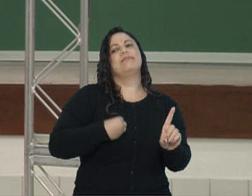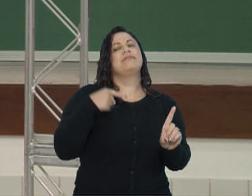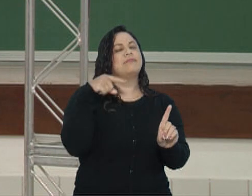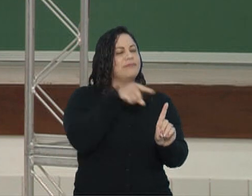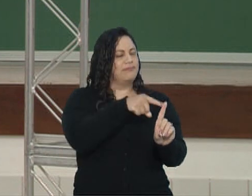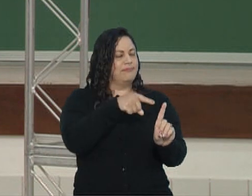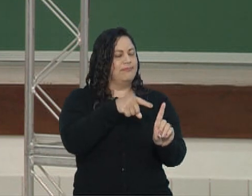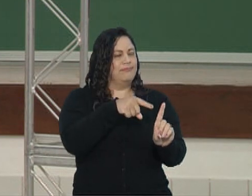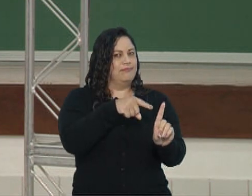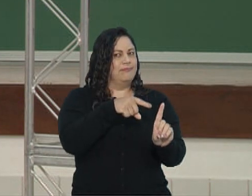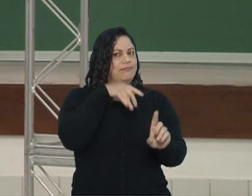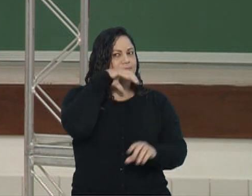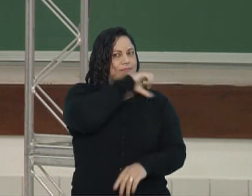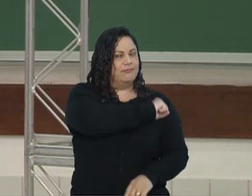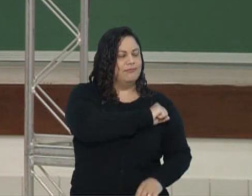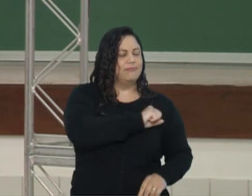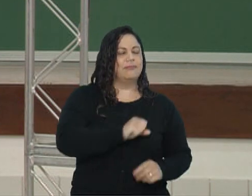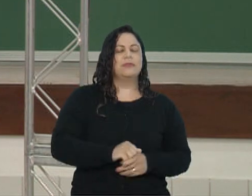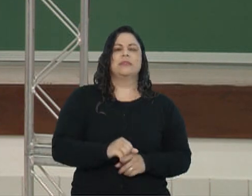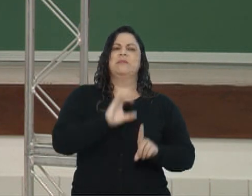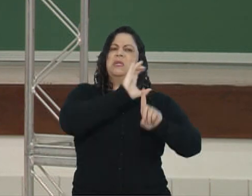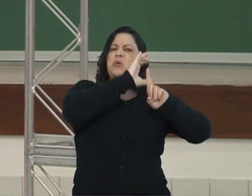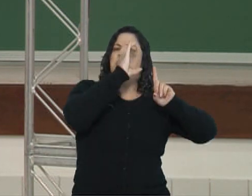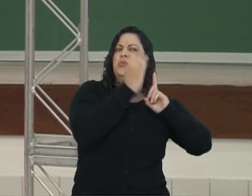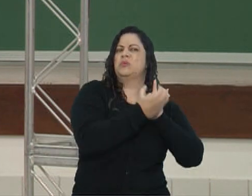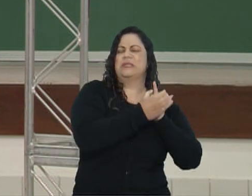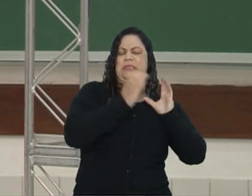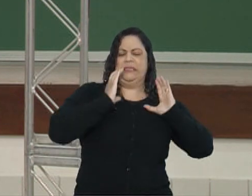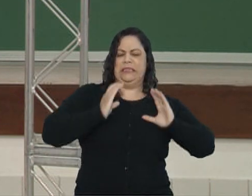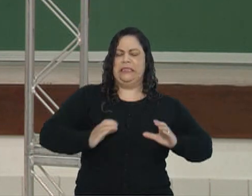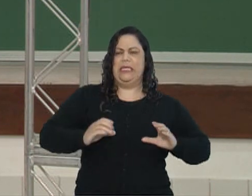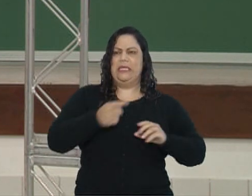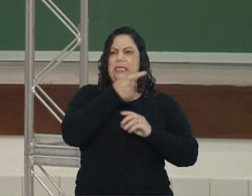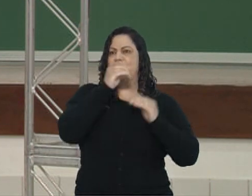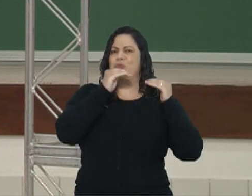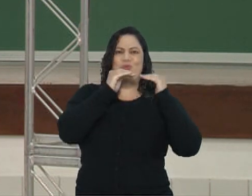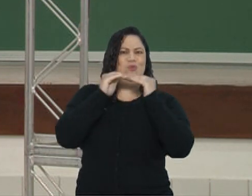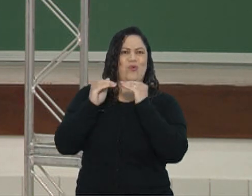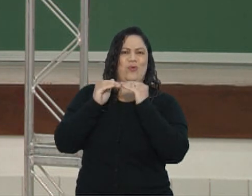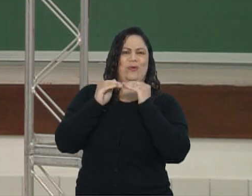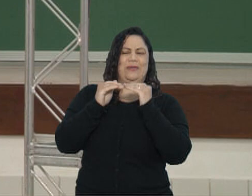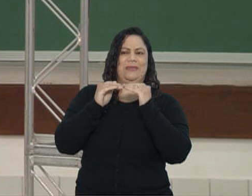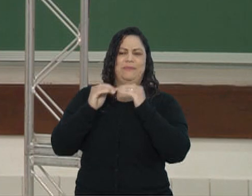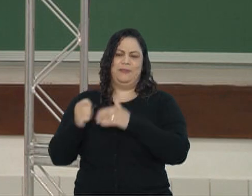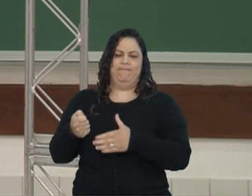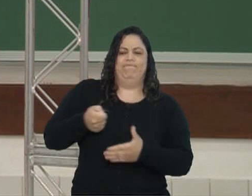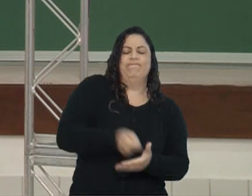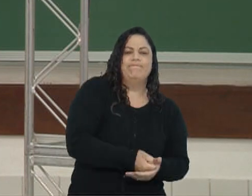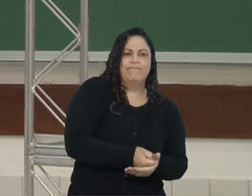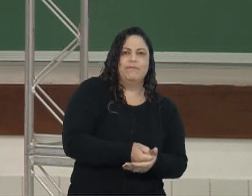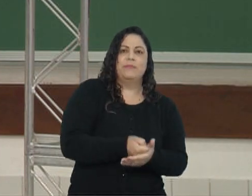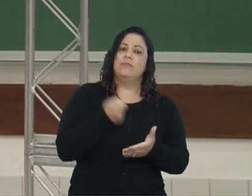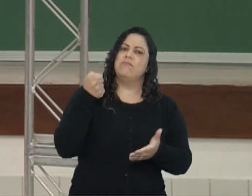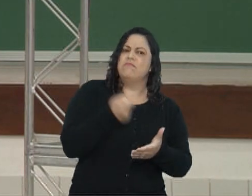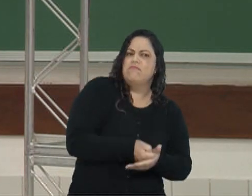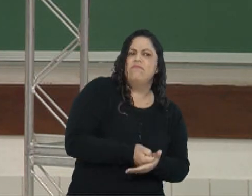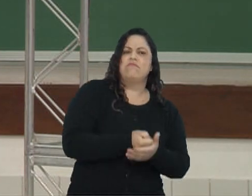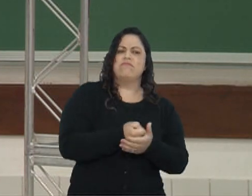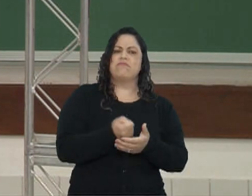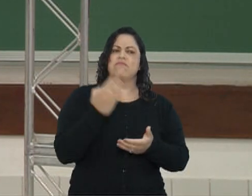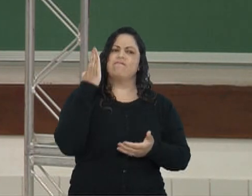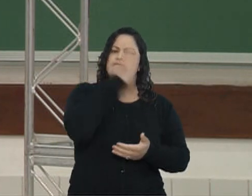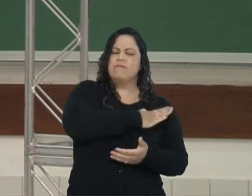Então, mesmo aquele cidadão que não concorda, ele acaba concordando pelo uso da força, pelo terrorismo, né,